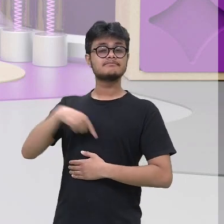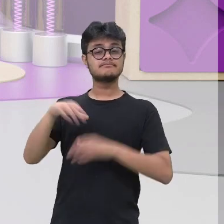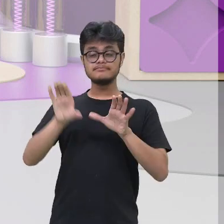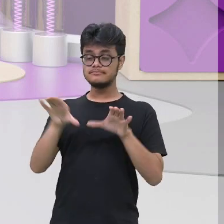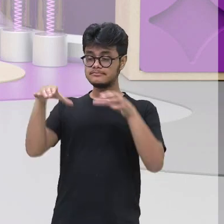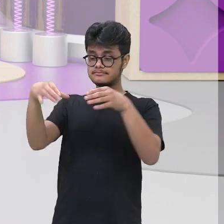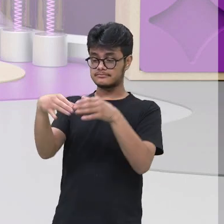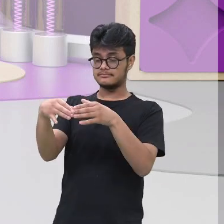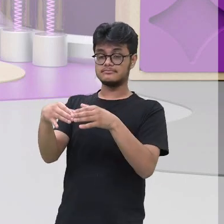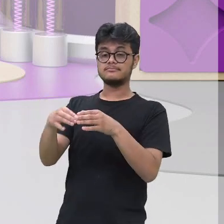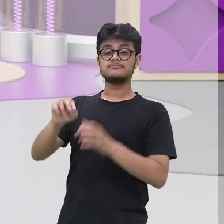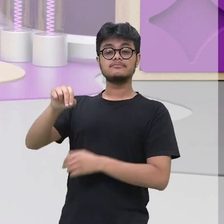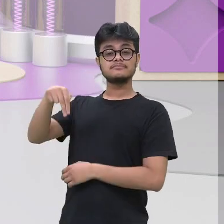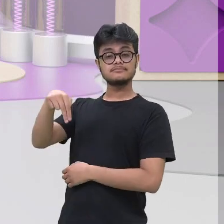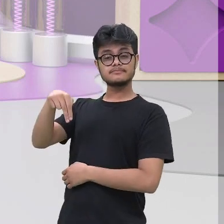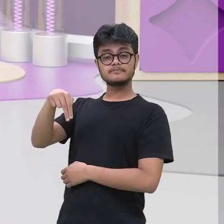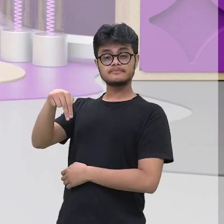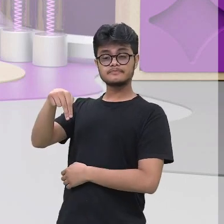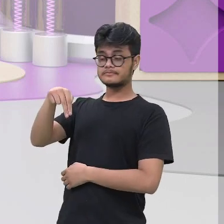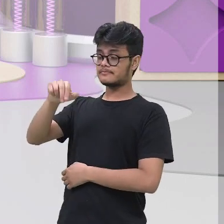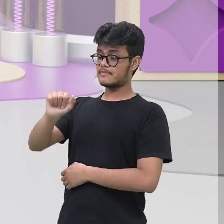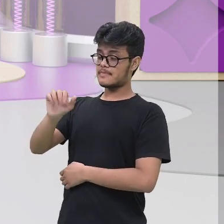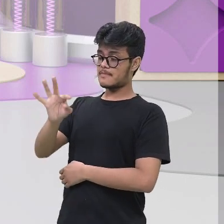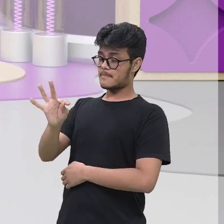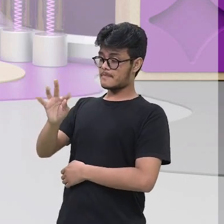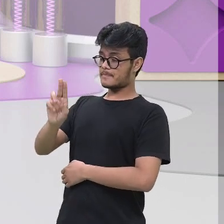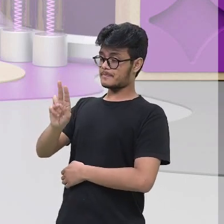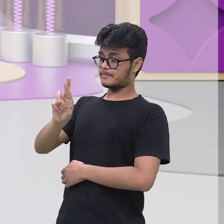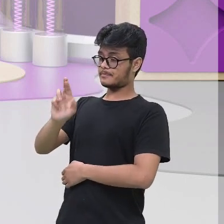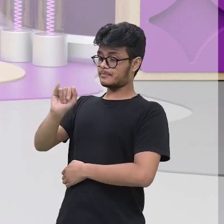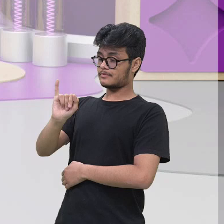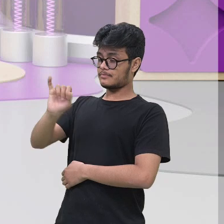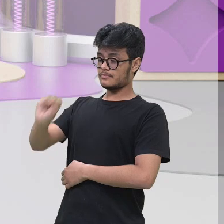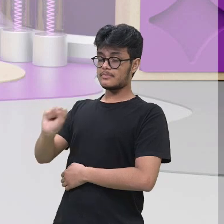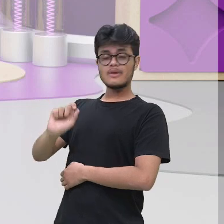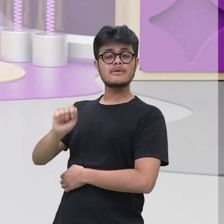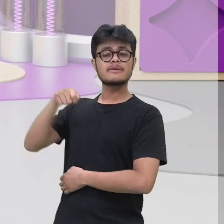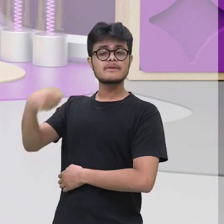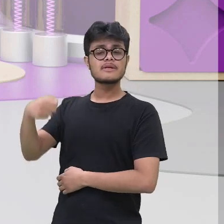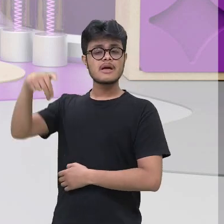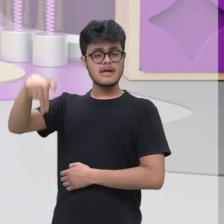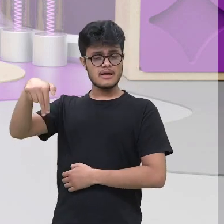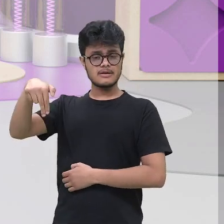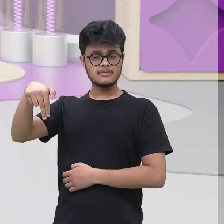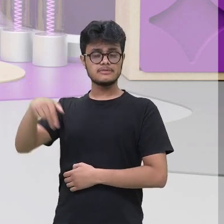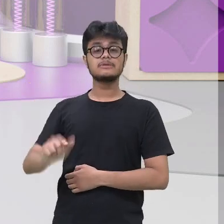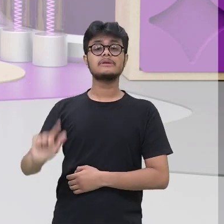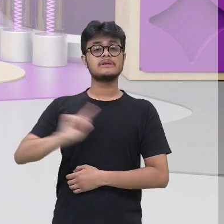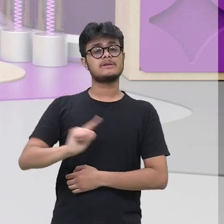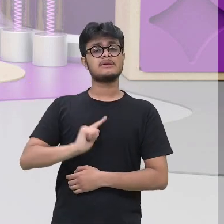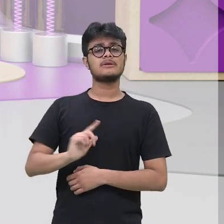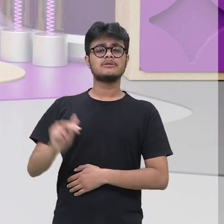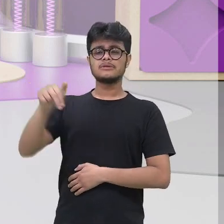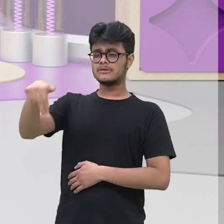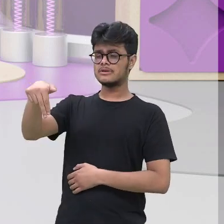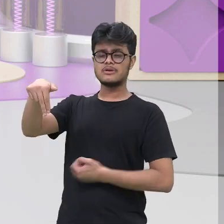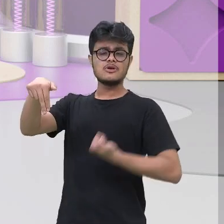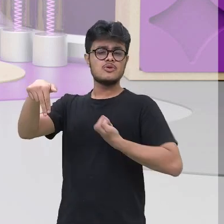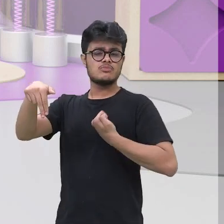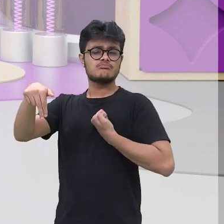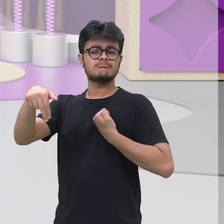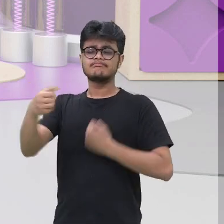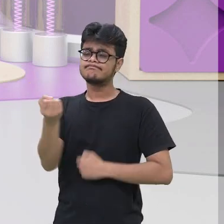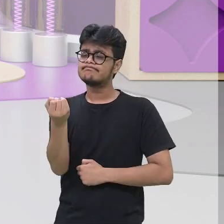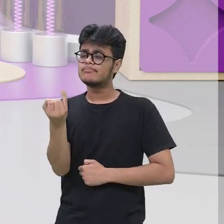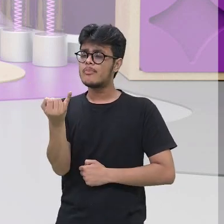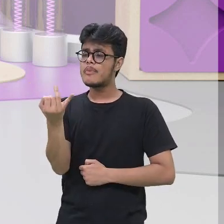dos números naturais. O conjunto dos números naturais são aqueles números que nos dão noção de contagem.